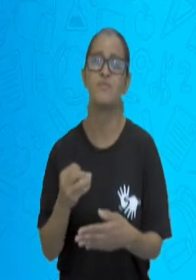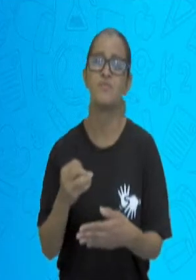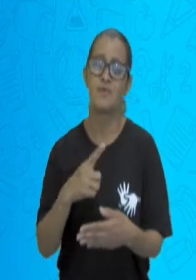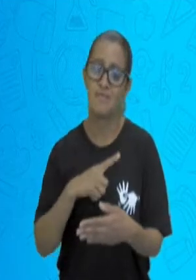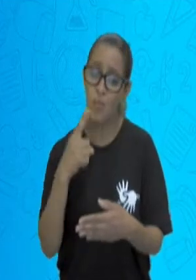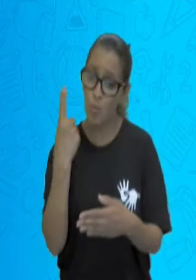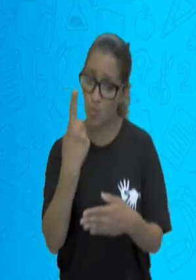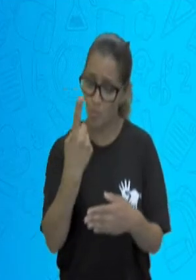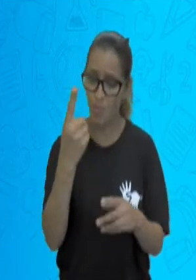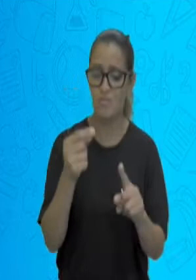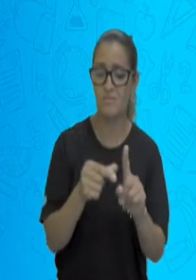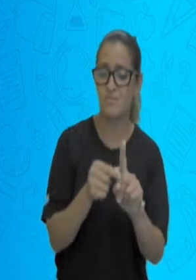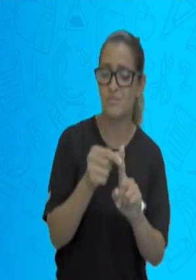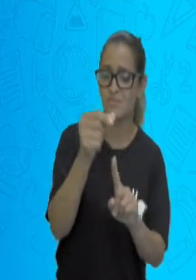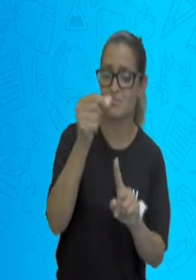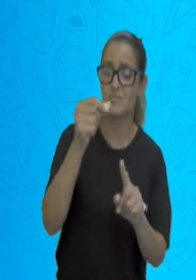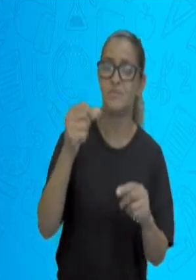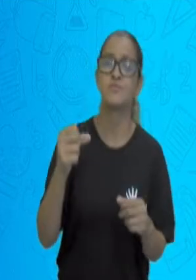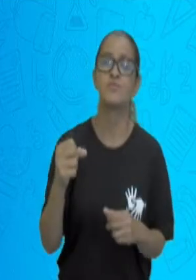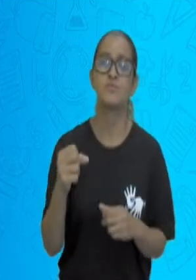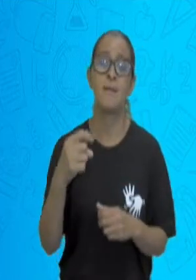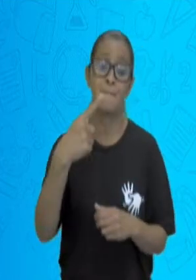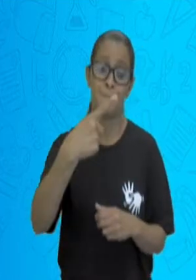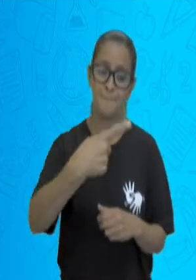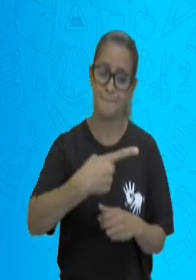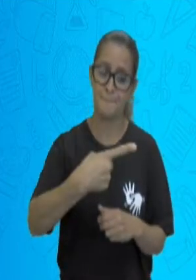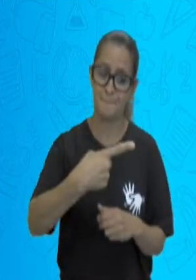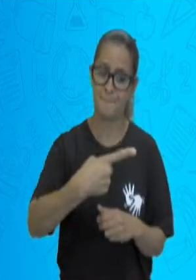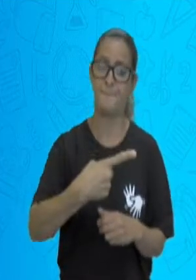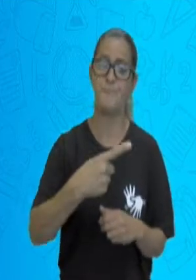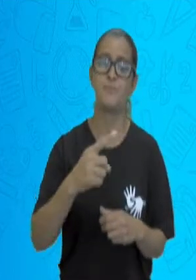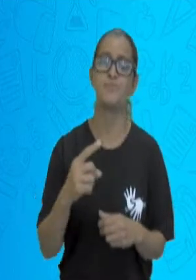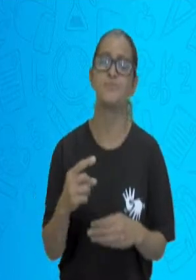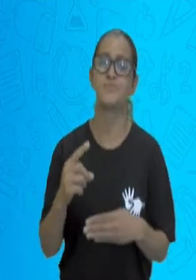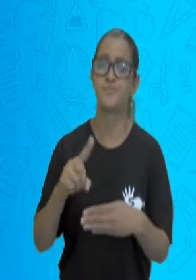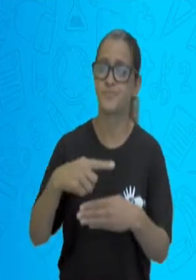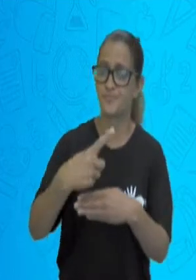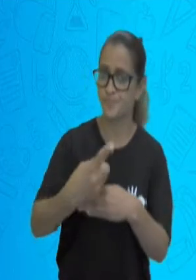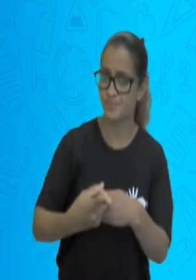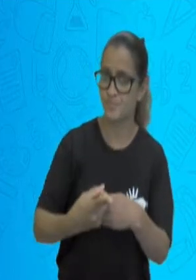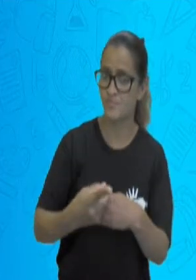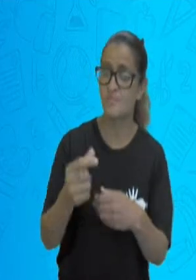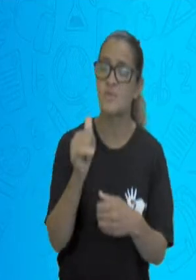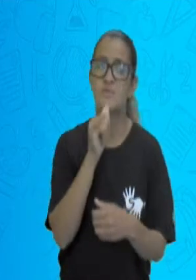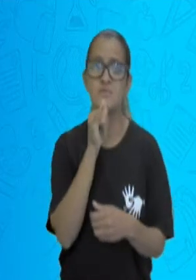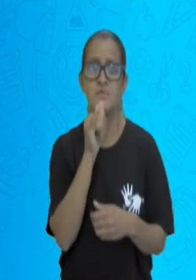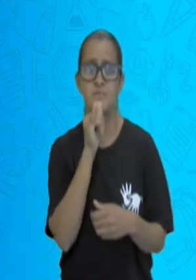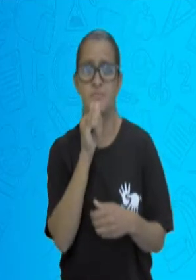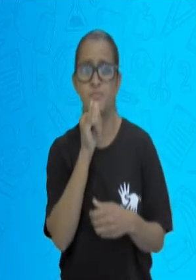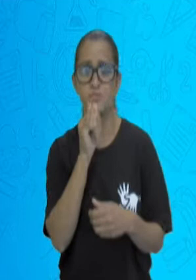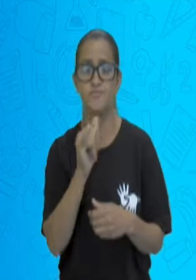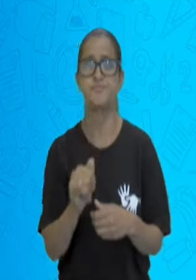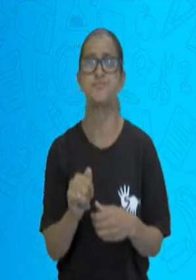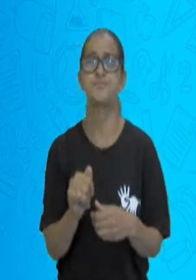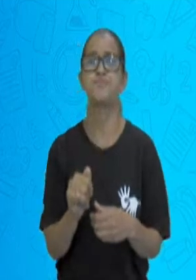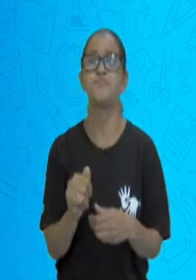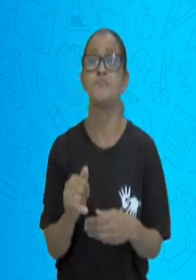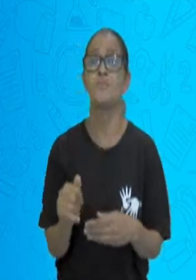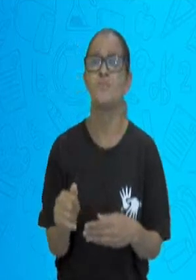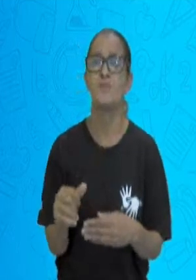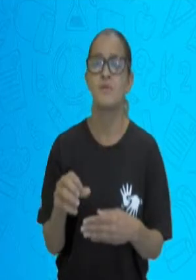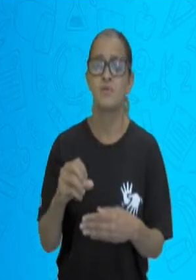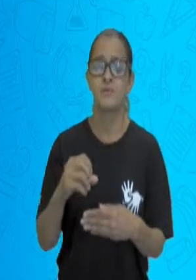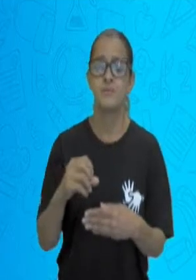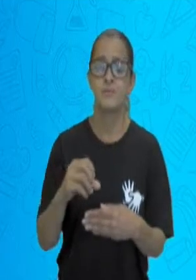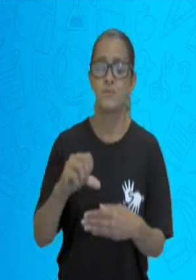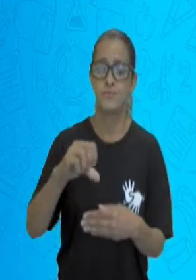uma unidade a menos que o seu posterior. Olha o exemplo. O antecessor de 7